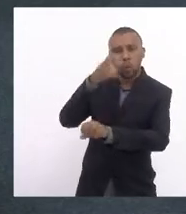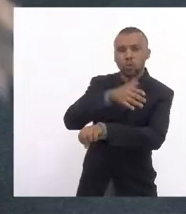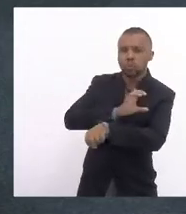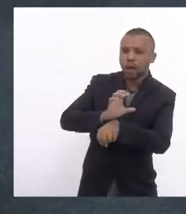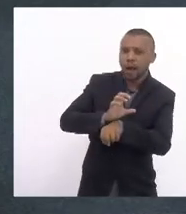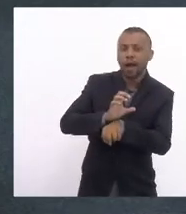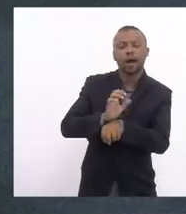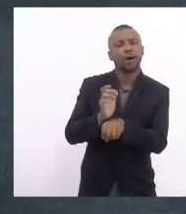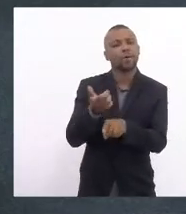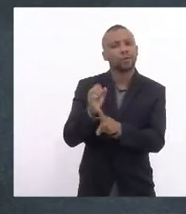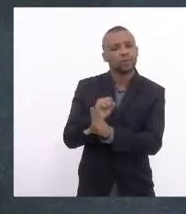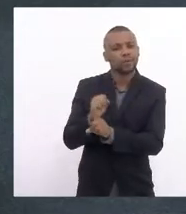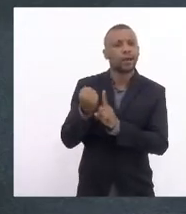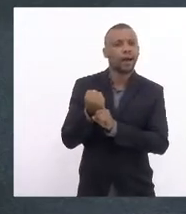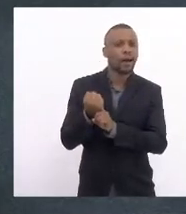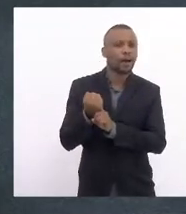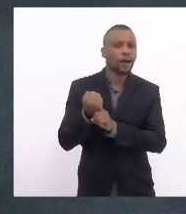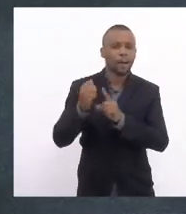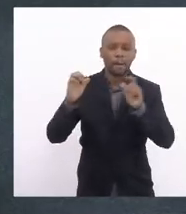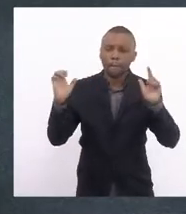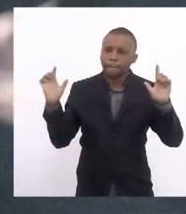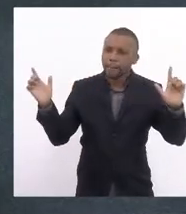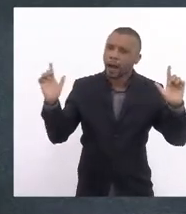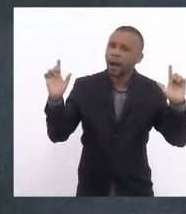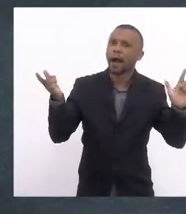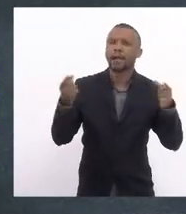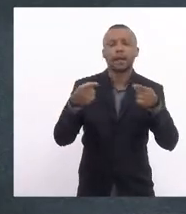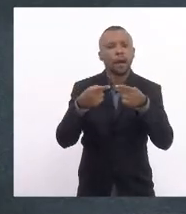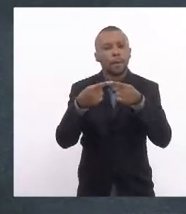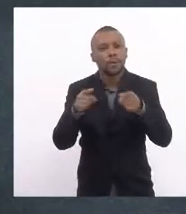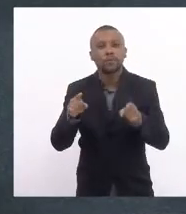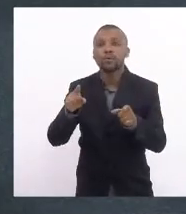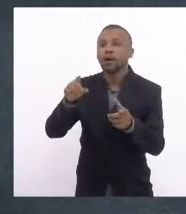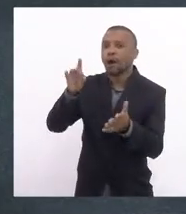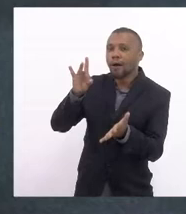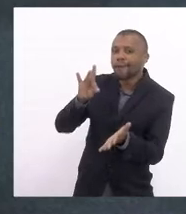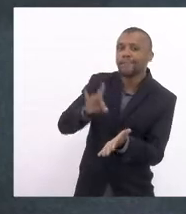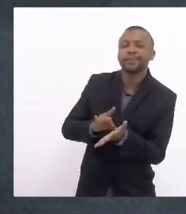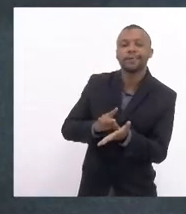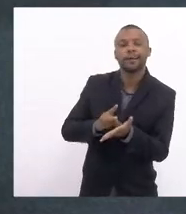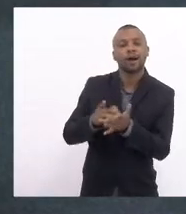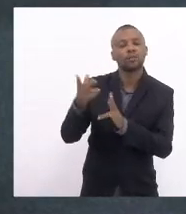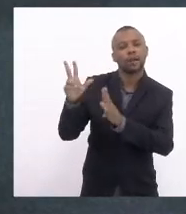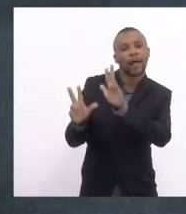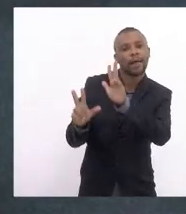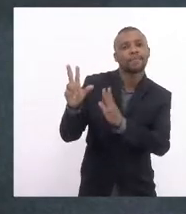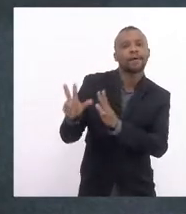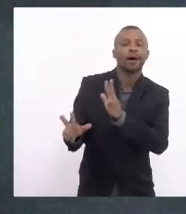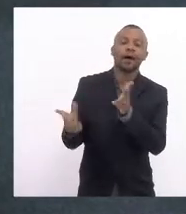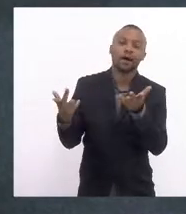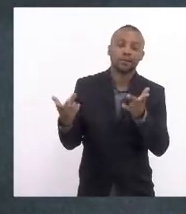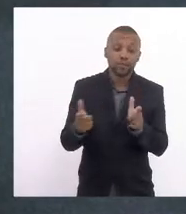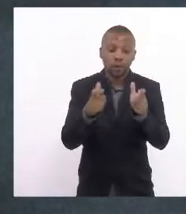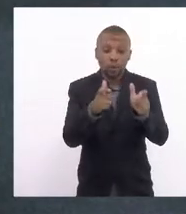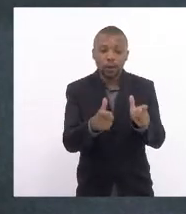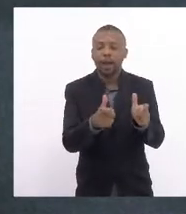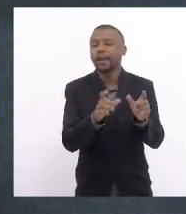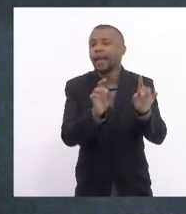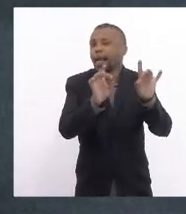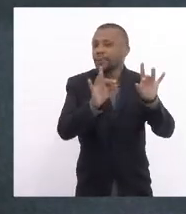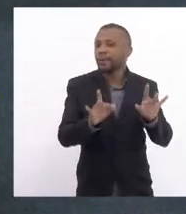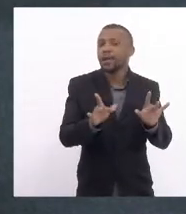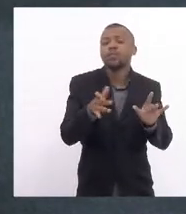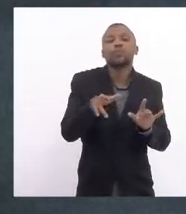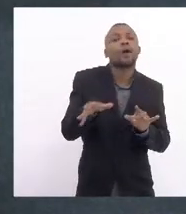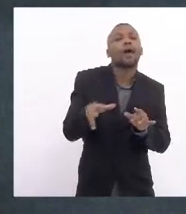de debutantes, abertura oficial do carnaval, enfim, não é um lugar qualquer, não é um lugar qualquer. Por isso